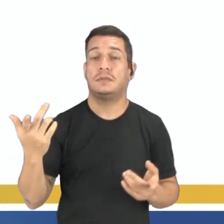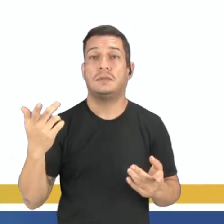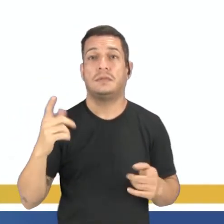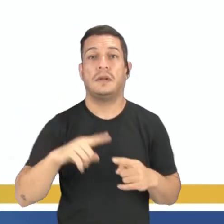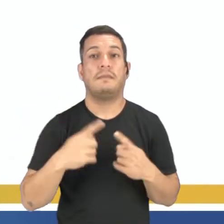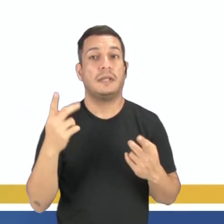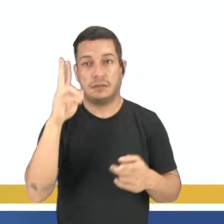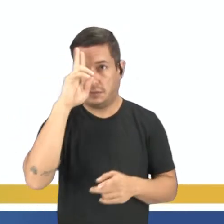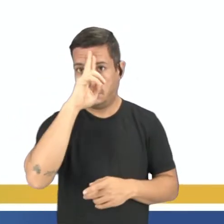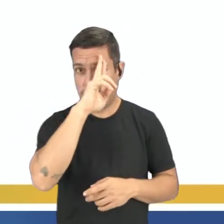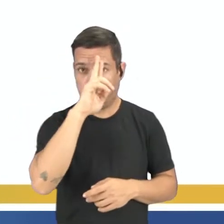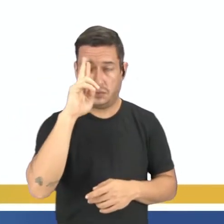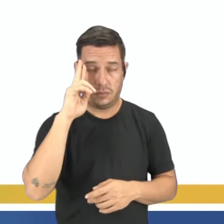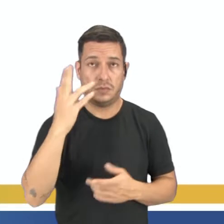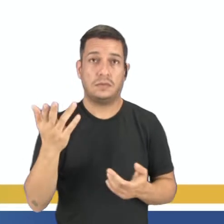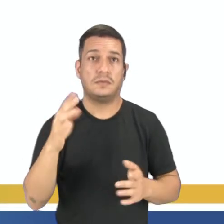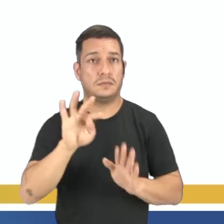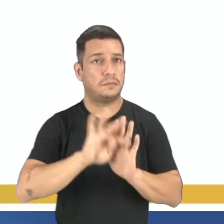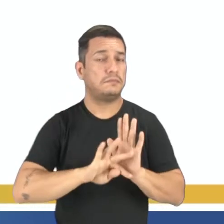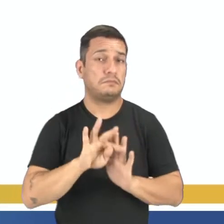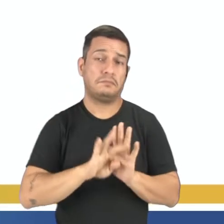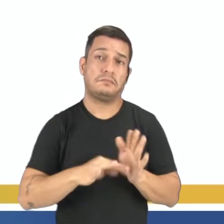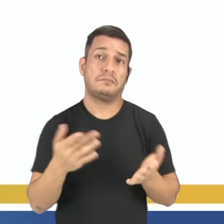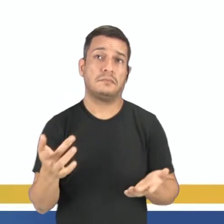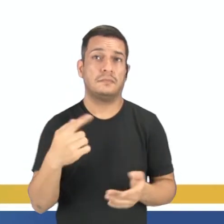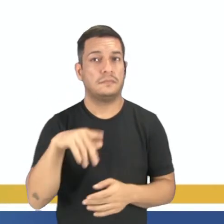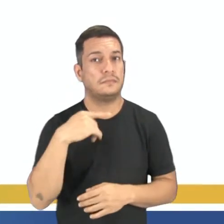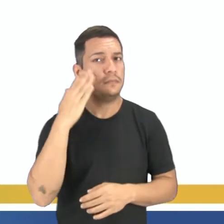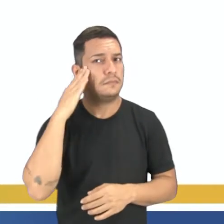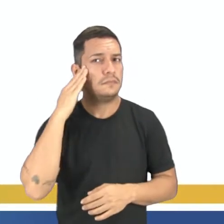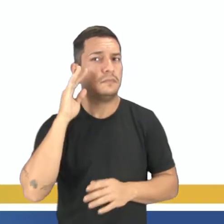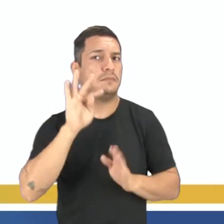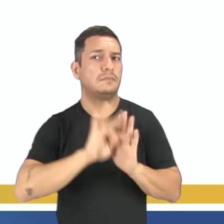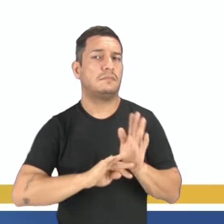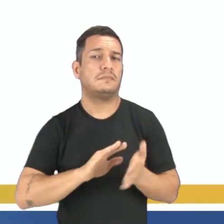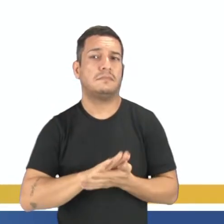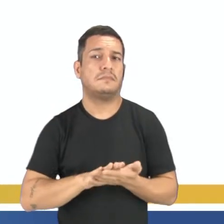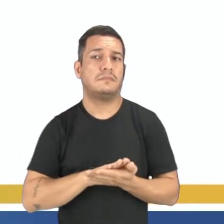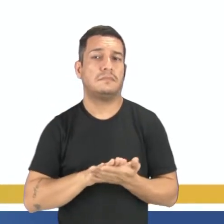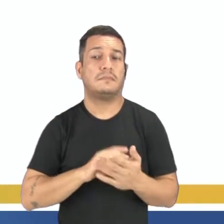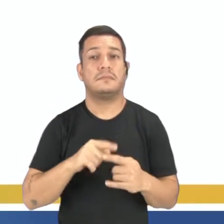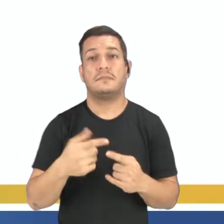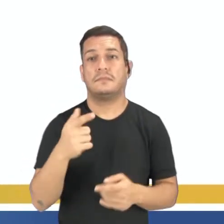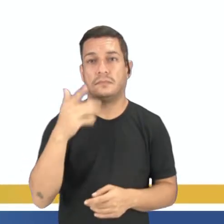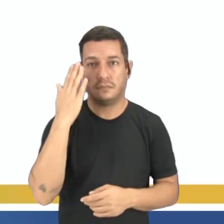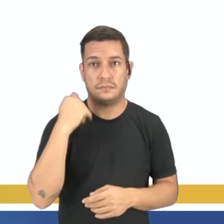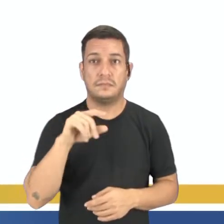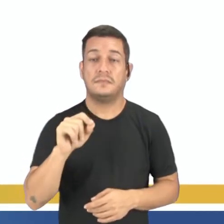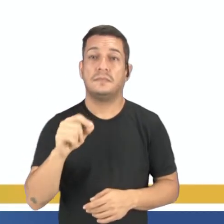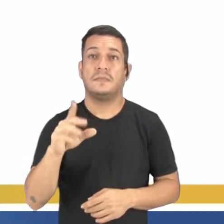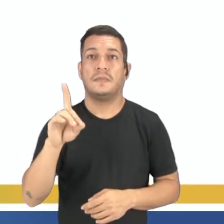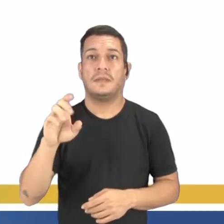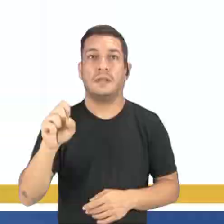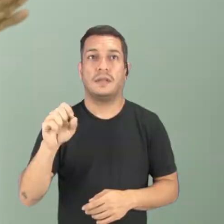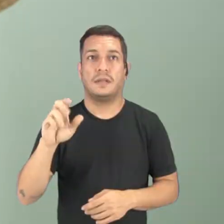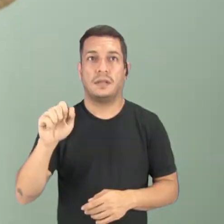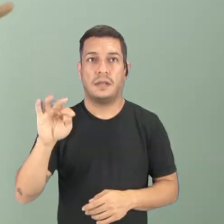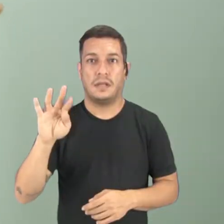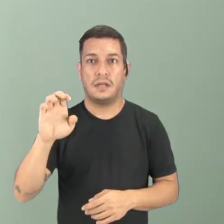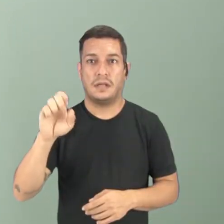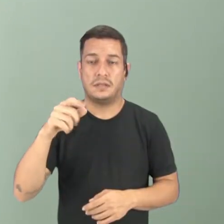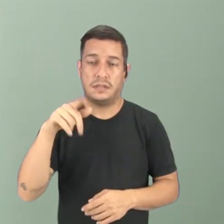mas histórias. O texto ali, se você não entendeu o texto, mas você sabe que Descartes é o pai